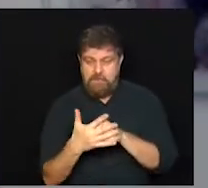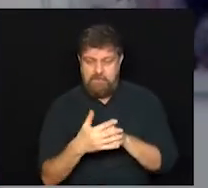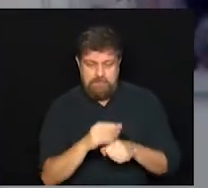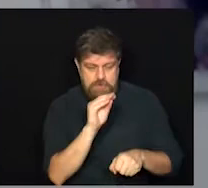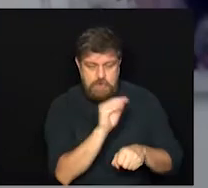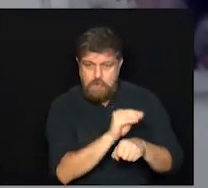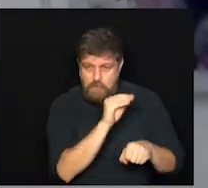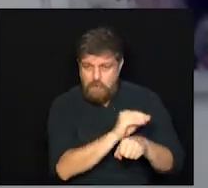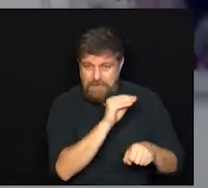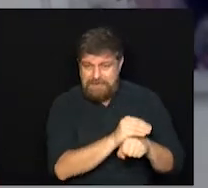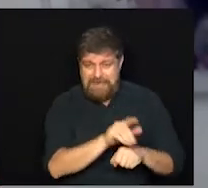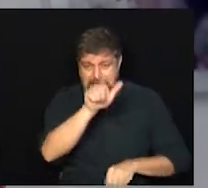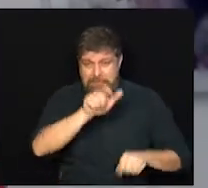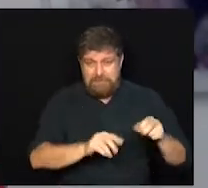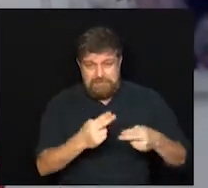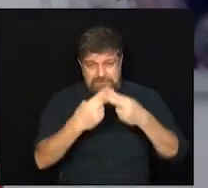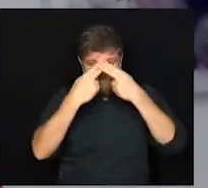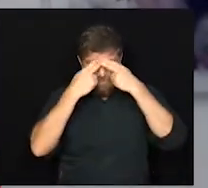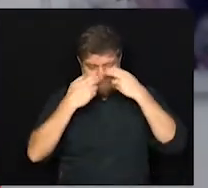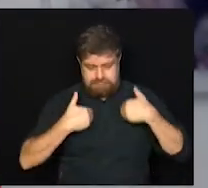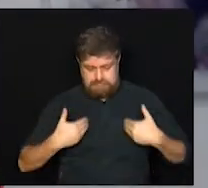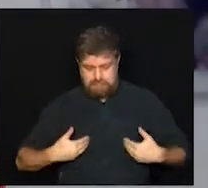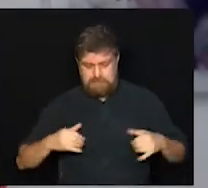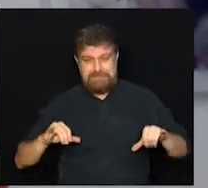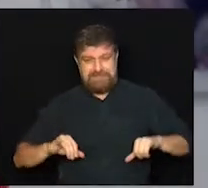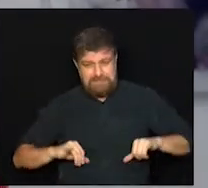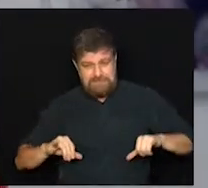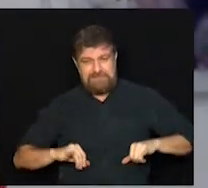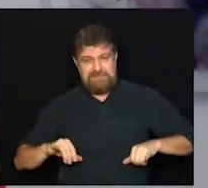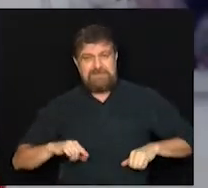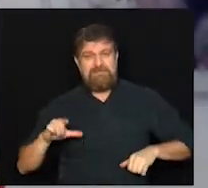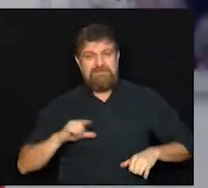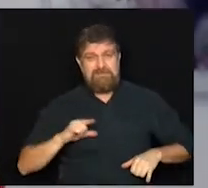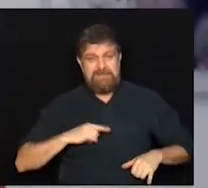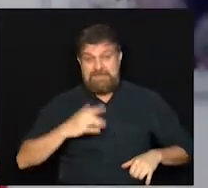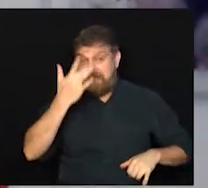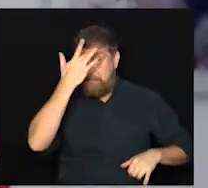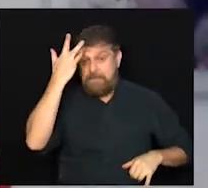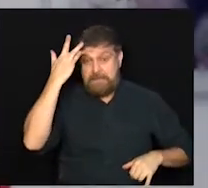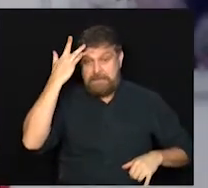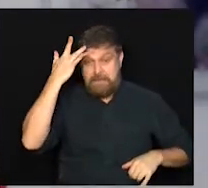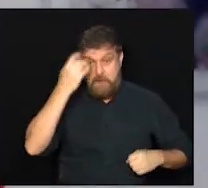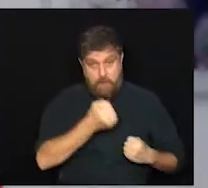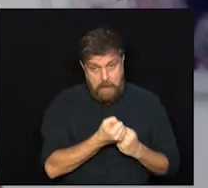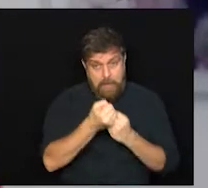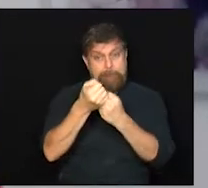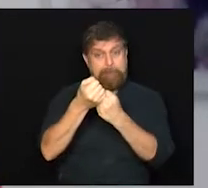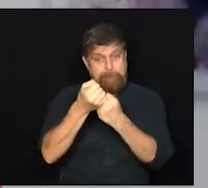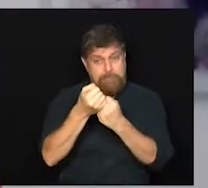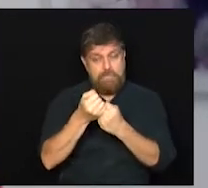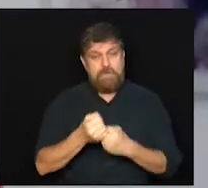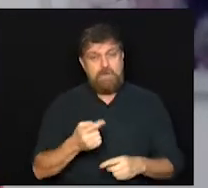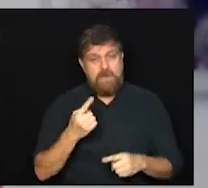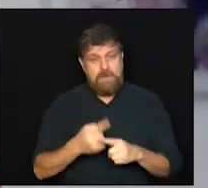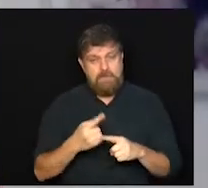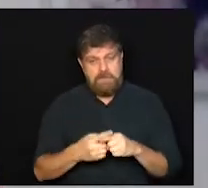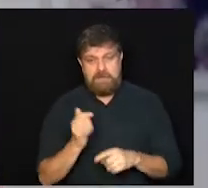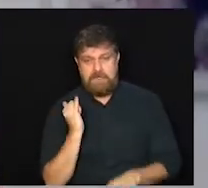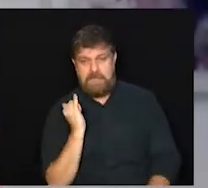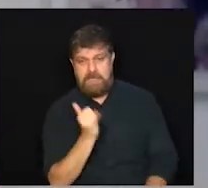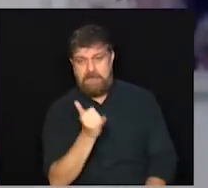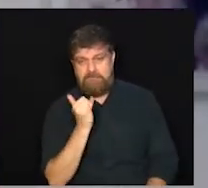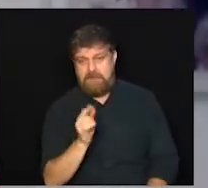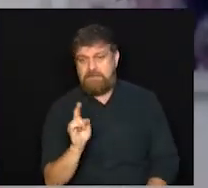A gente sabe sim que vai ter que ter bastante apoio em saúde mental, porque, volto a dizer, não é